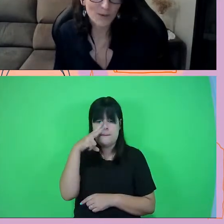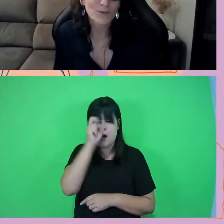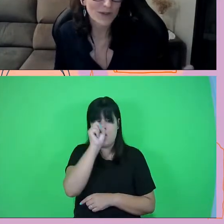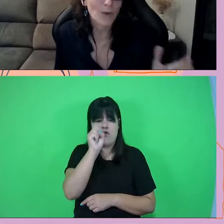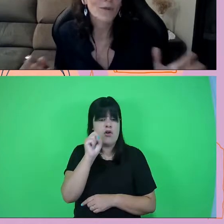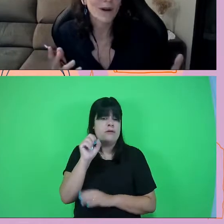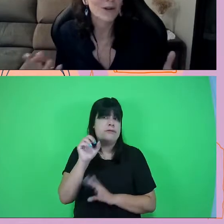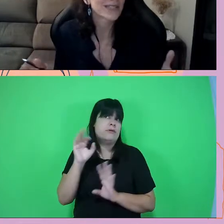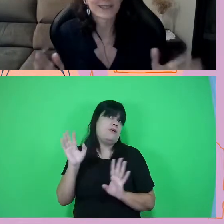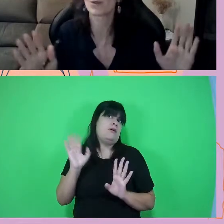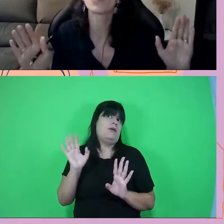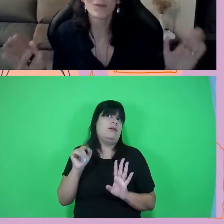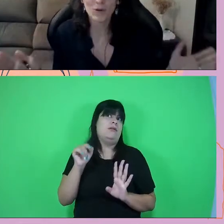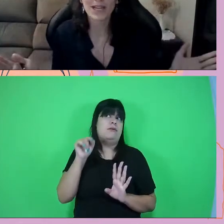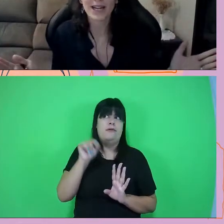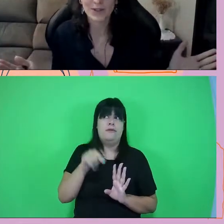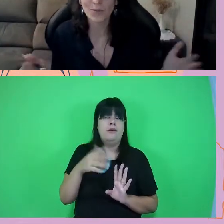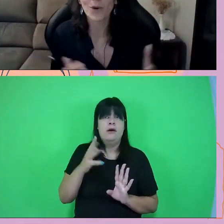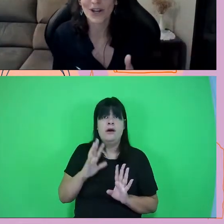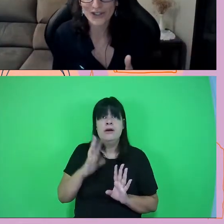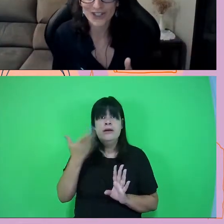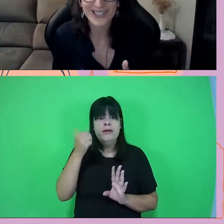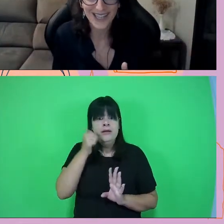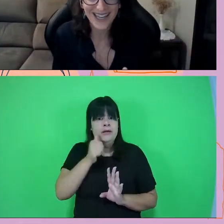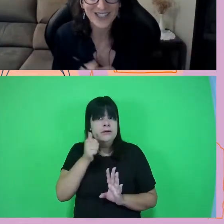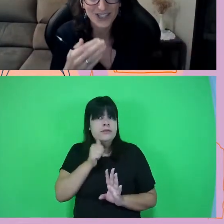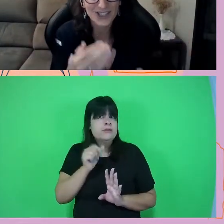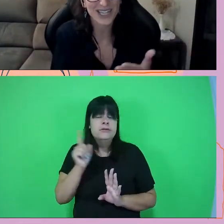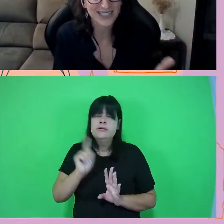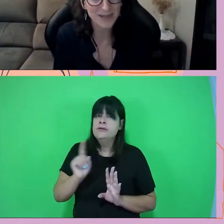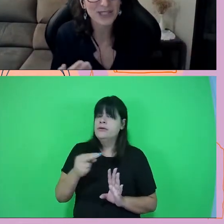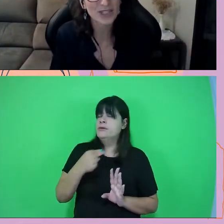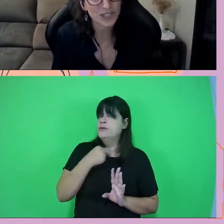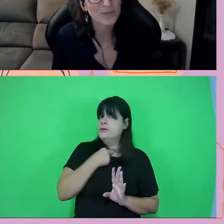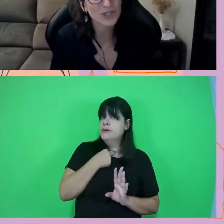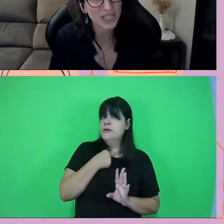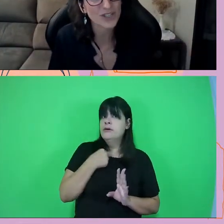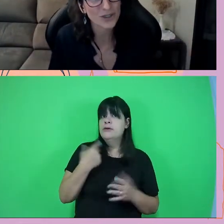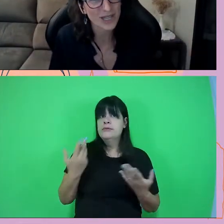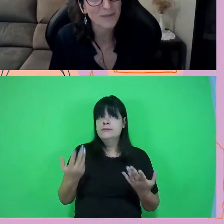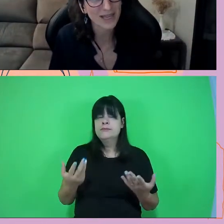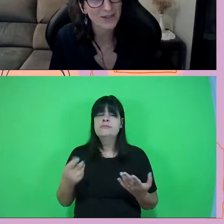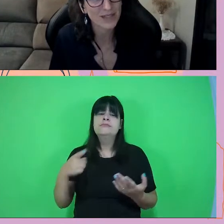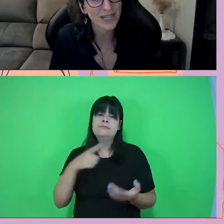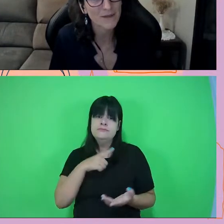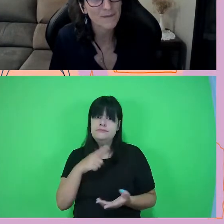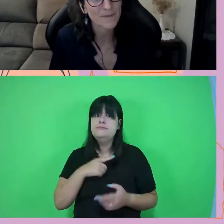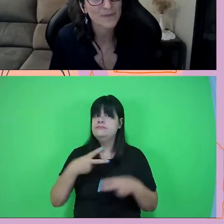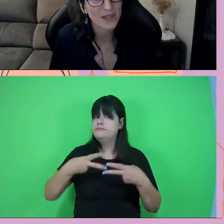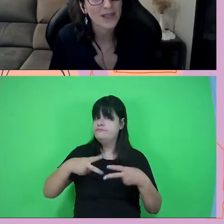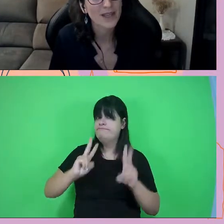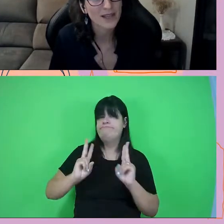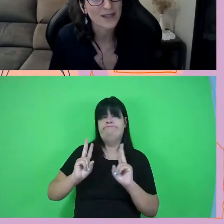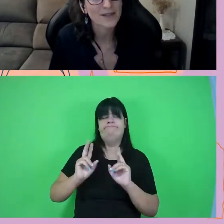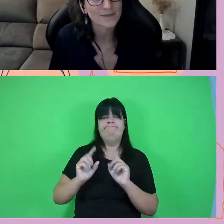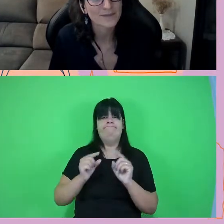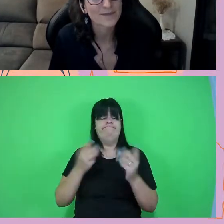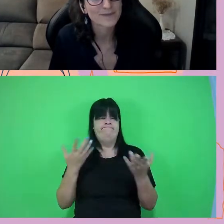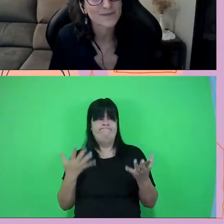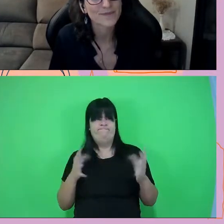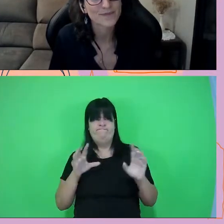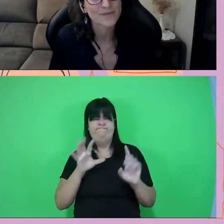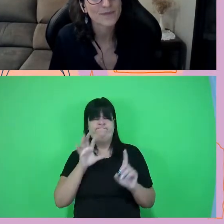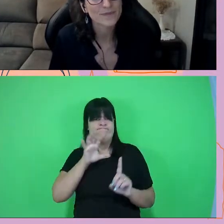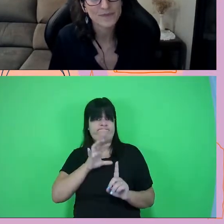também... Então, alguma coisa. Então, não é mulher, não pode, né? Gente tem sempre esse tipo de questionamento, né? Sim.